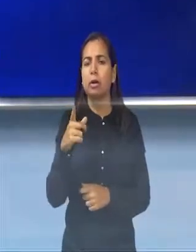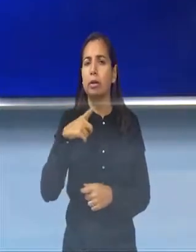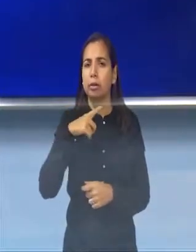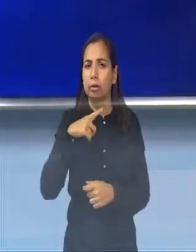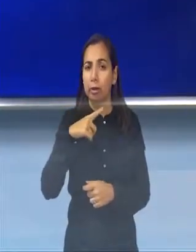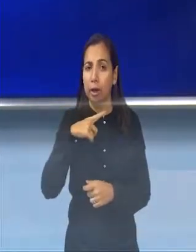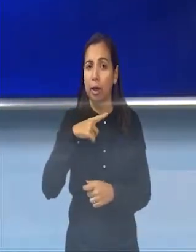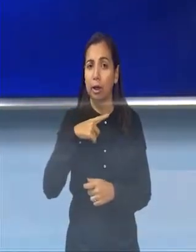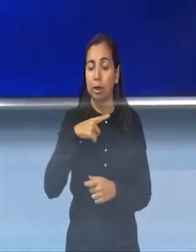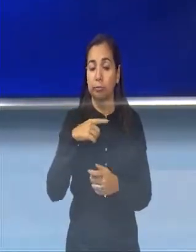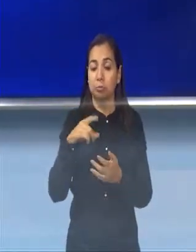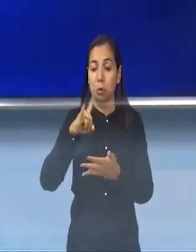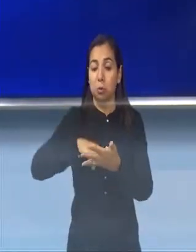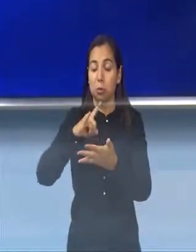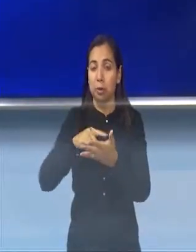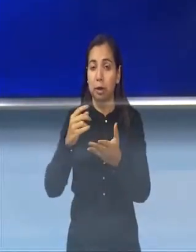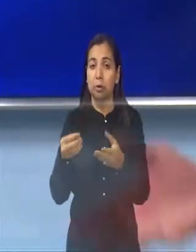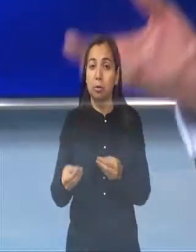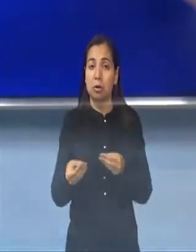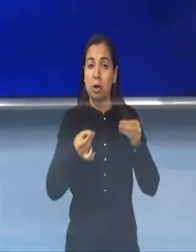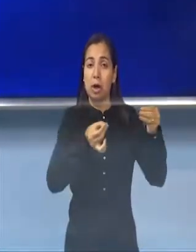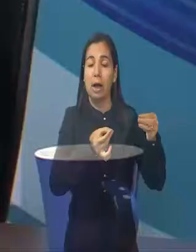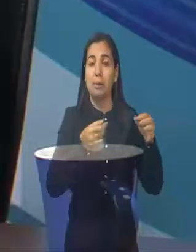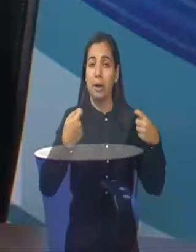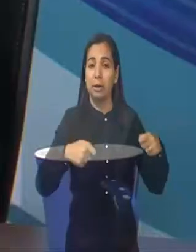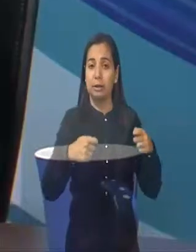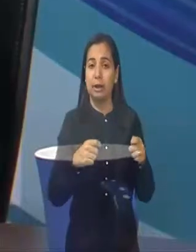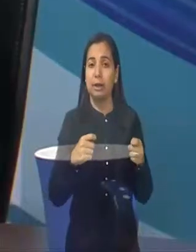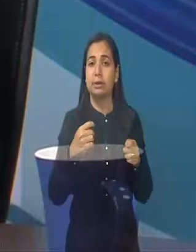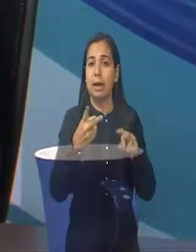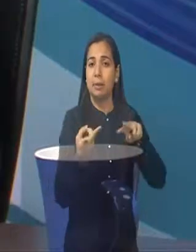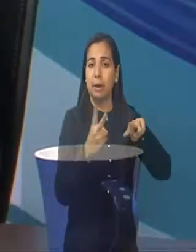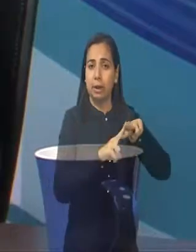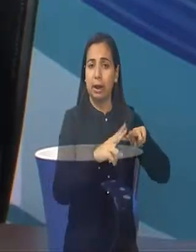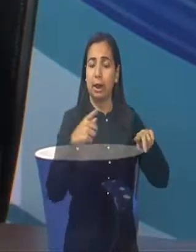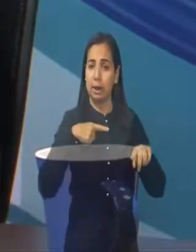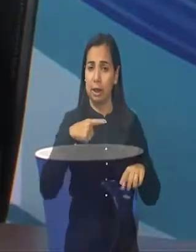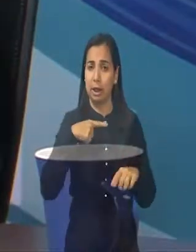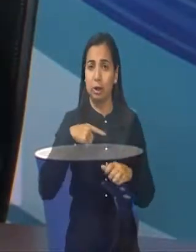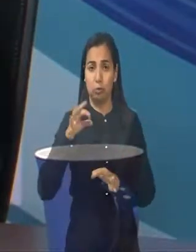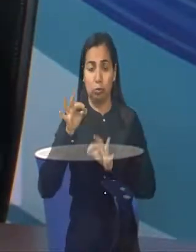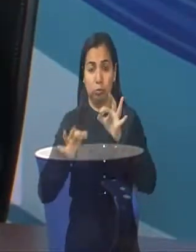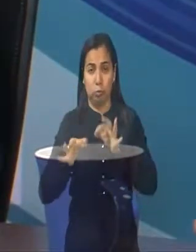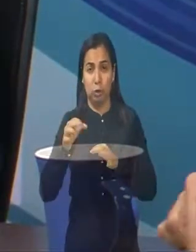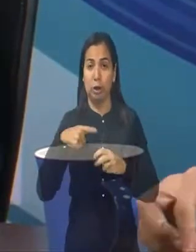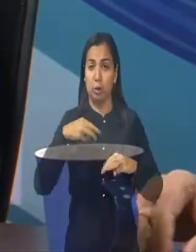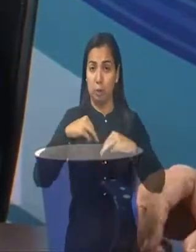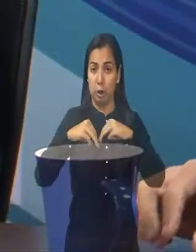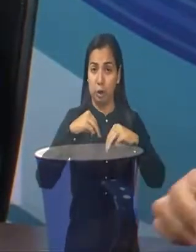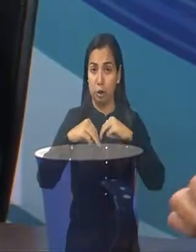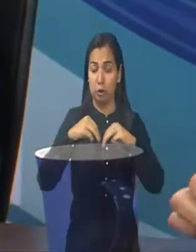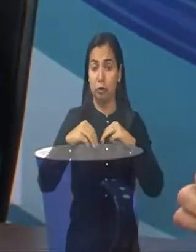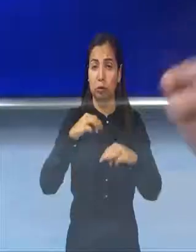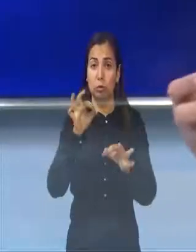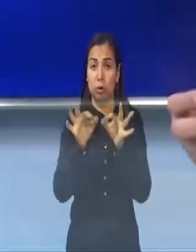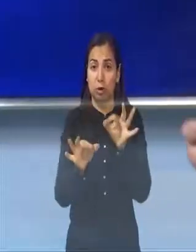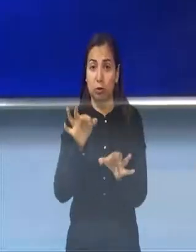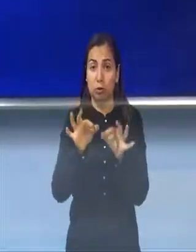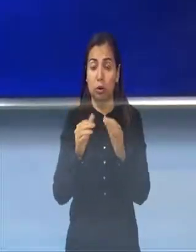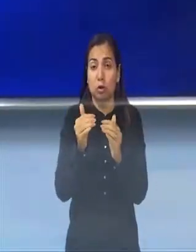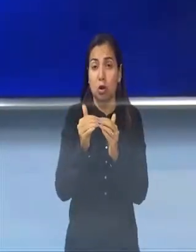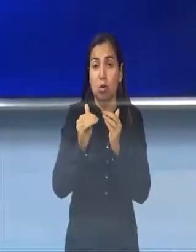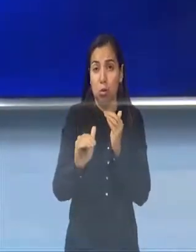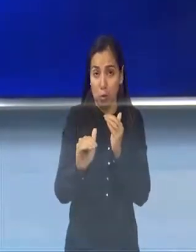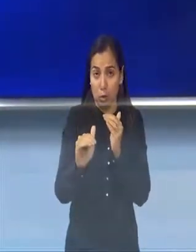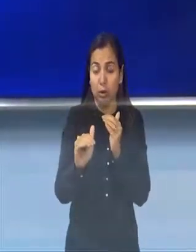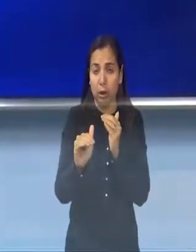mandados coletivos. Você tem juristas, você tem o ministro da Justiça, por exemplo, sendo contra, e